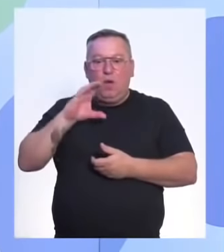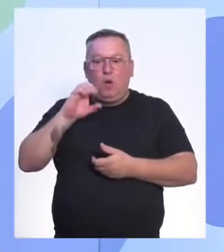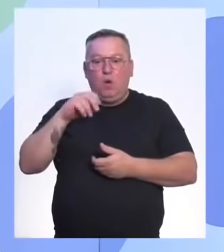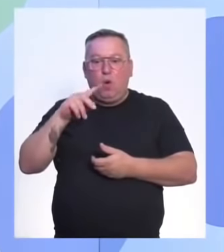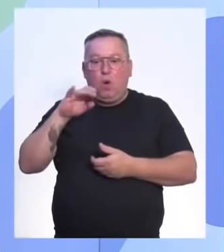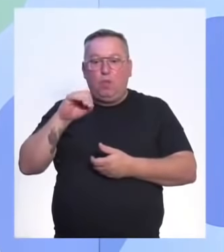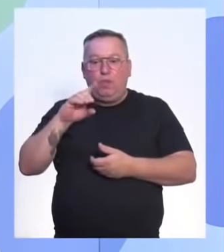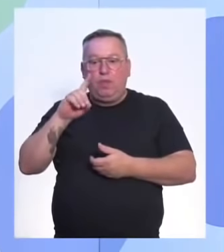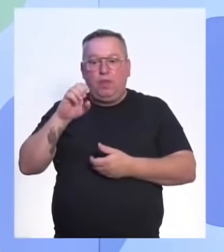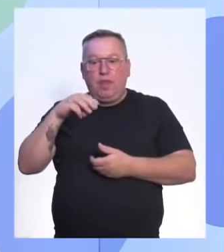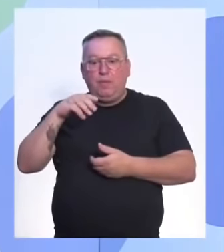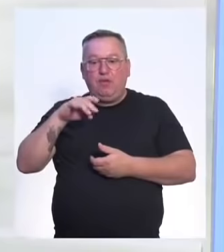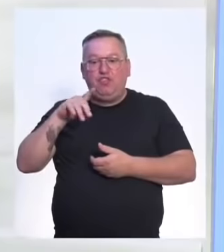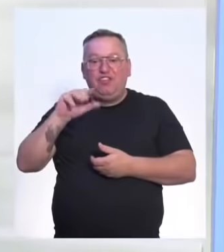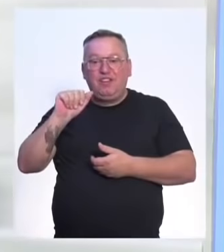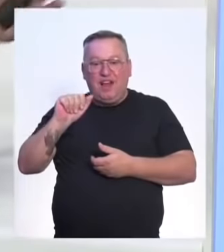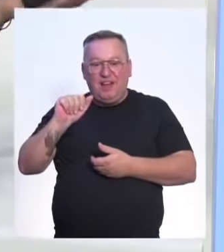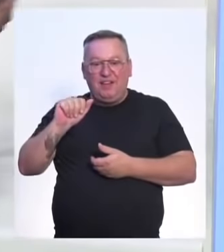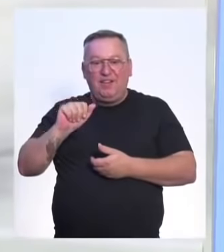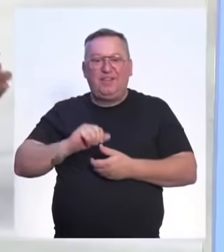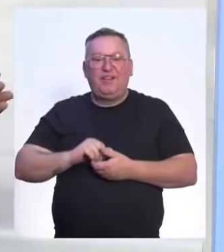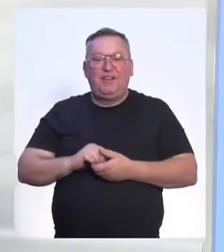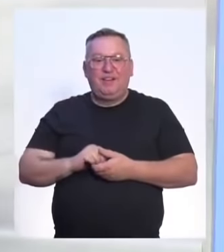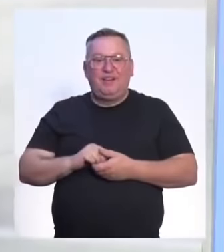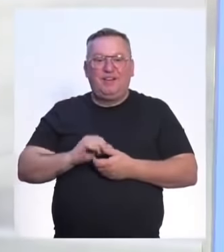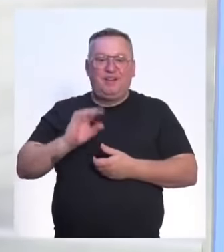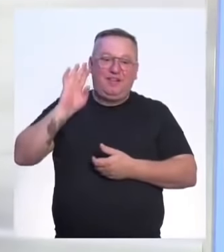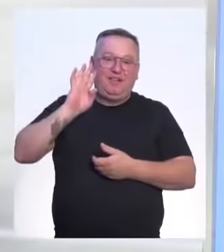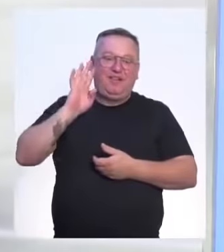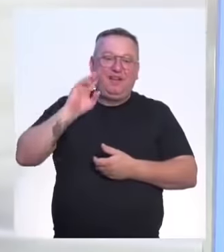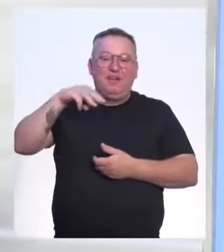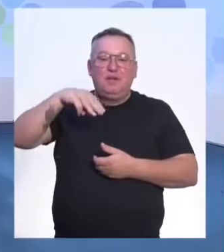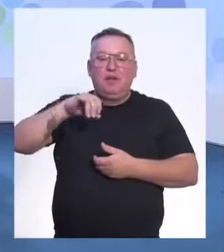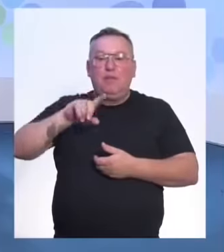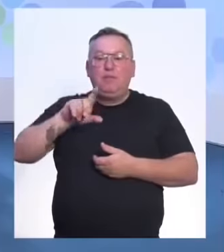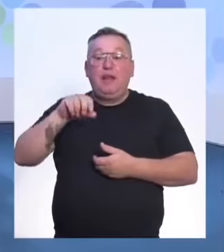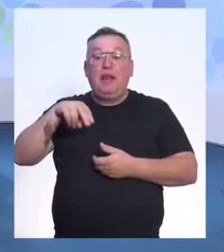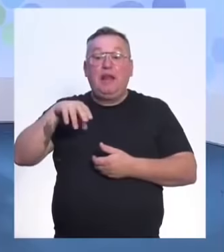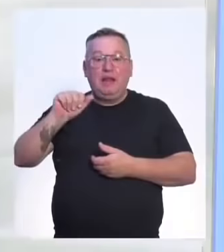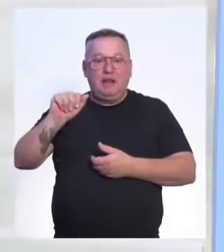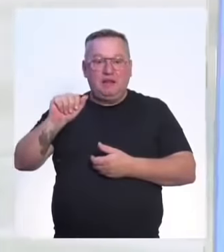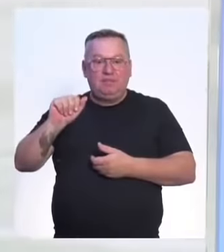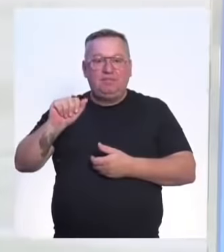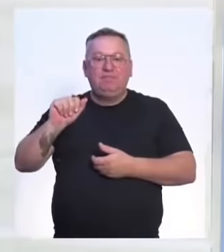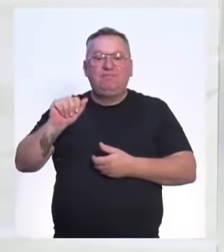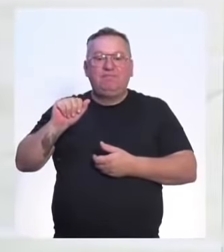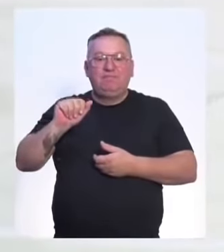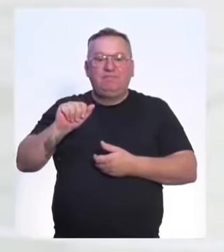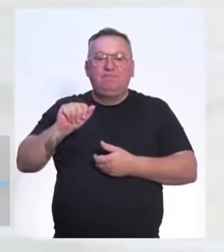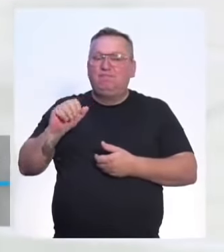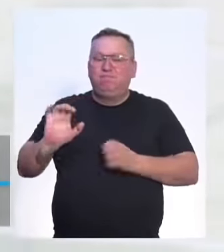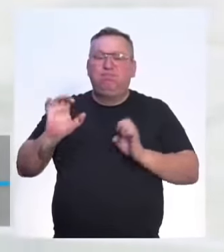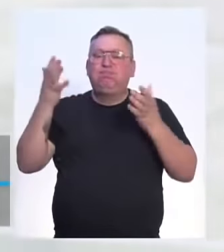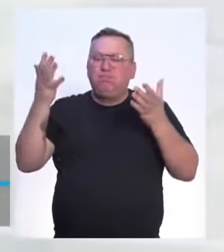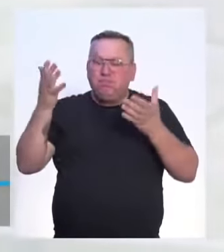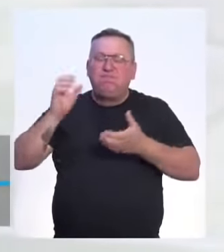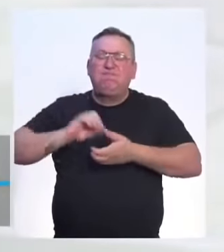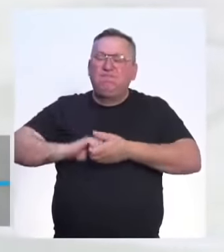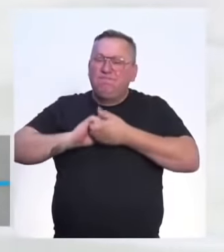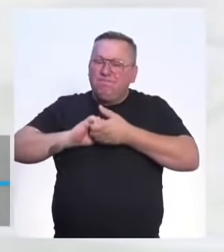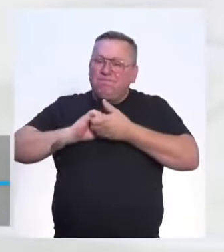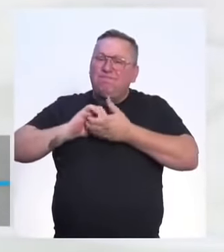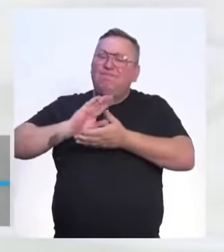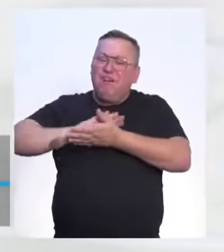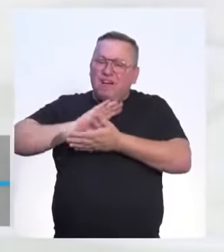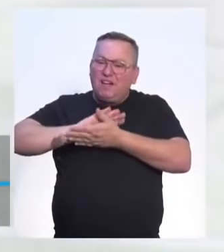que é volume também. Copo de medida, volume. Mas aí o legal foi, como que ela chama? Milena, meu, show de bola, parabéns, né? Porque assim, a gente